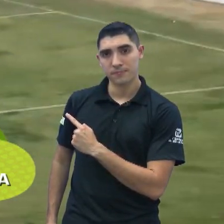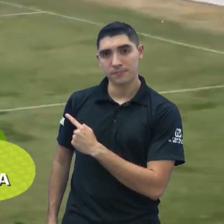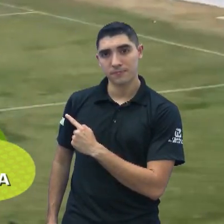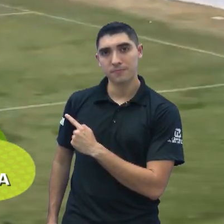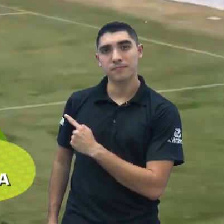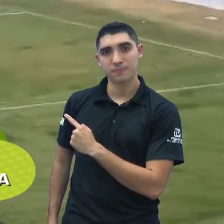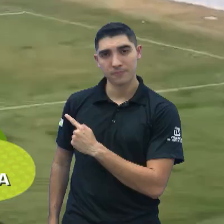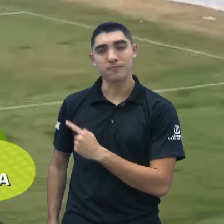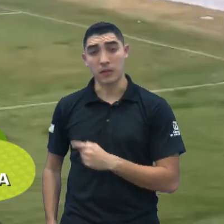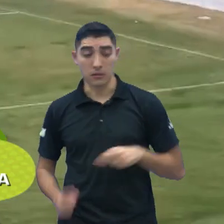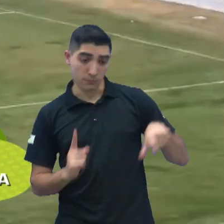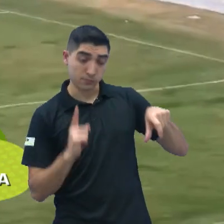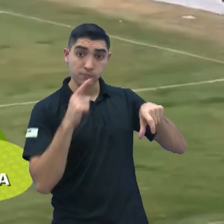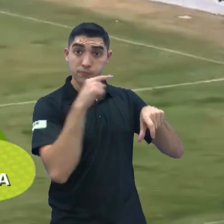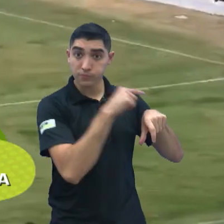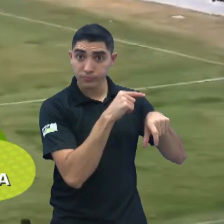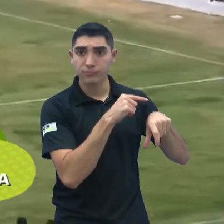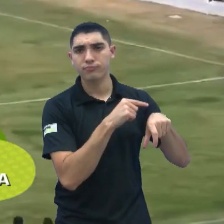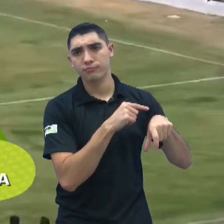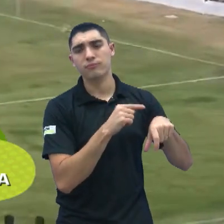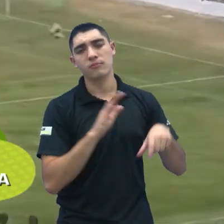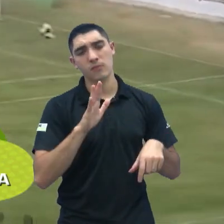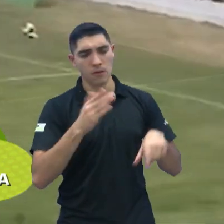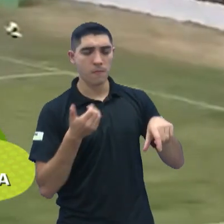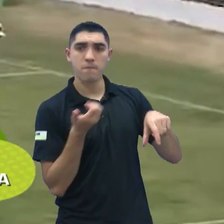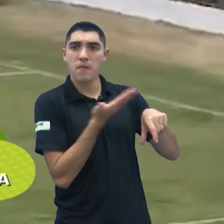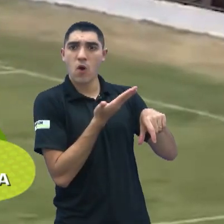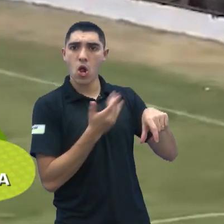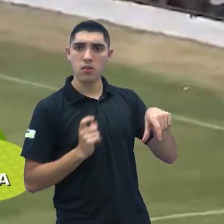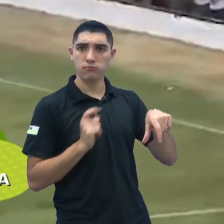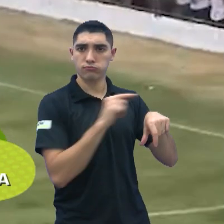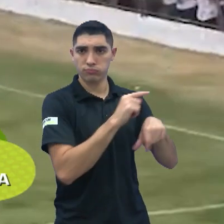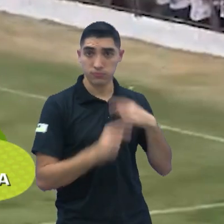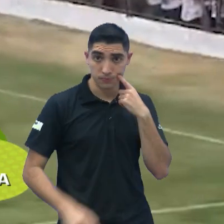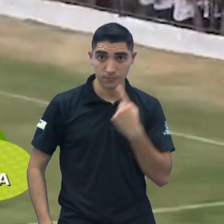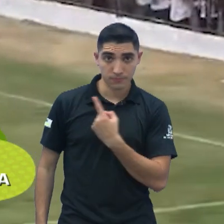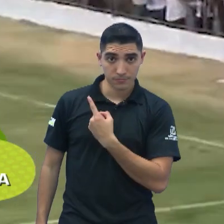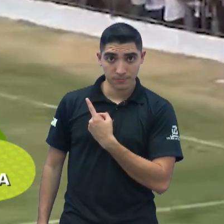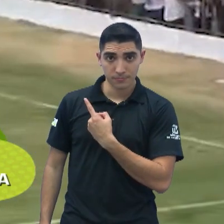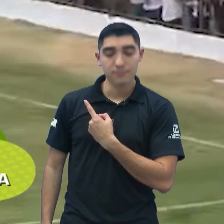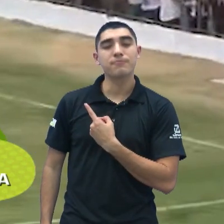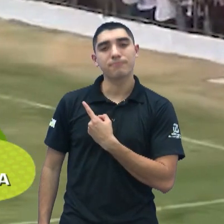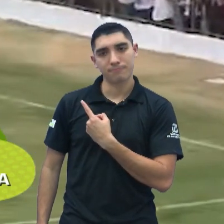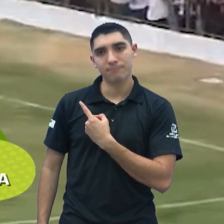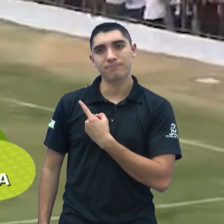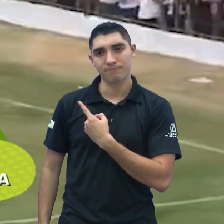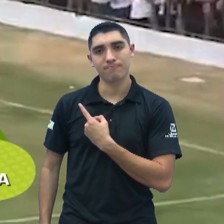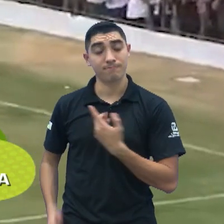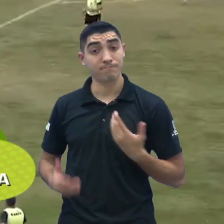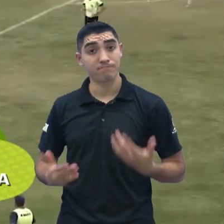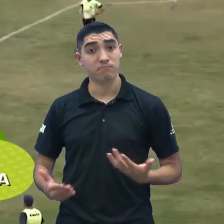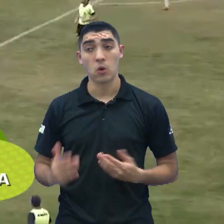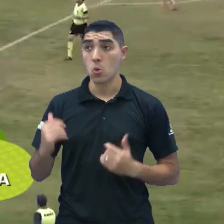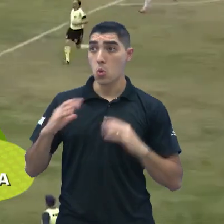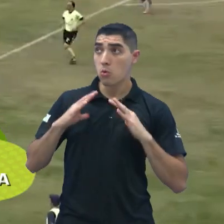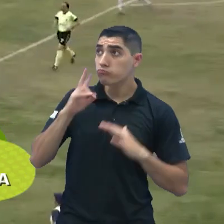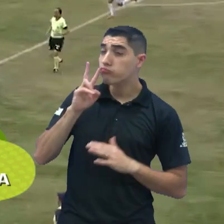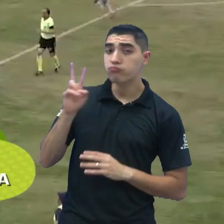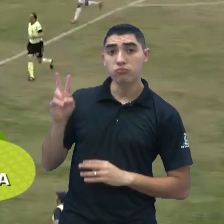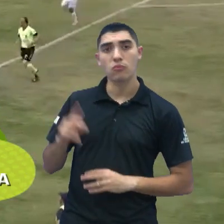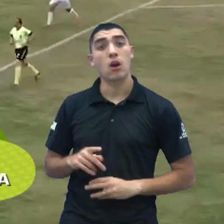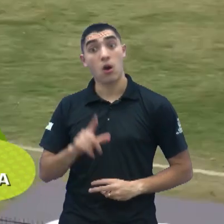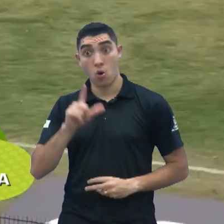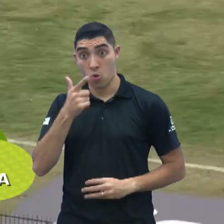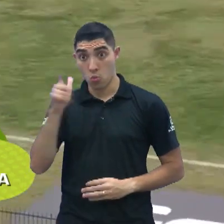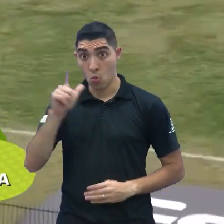Mian dominou. A bola subiu e ele tocou de cabeça, passando por cima do gol de Gabriel Afonso, que só olhou. Repare